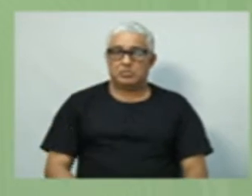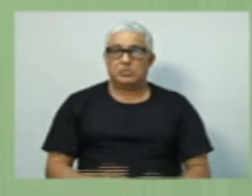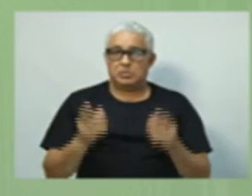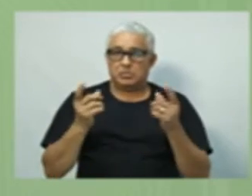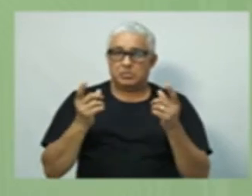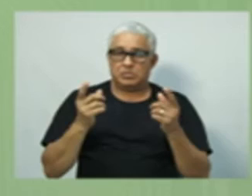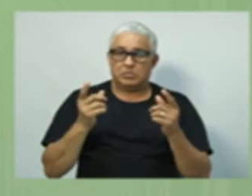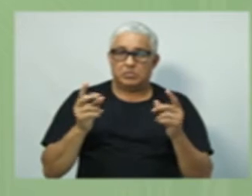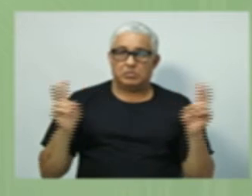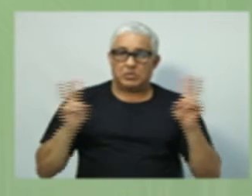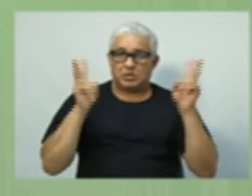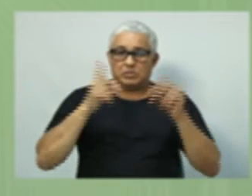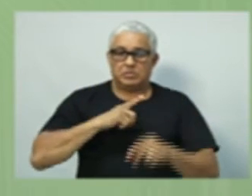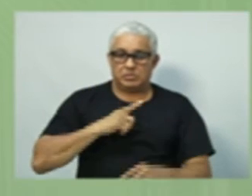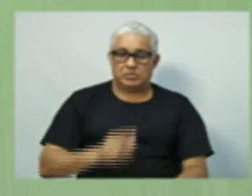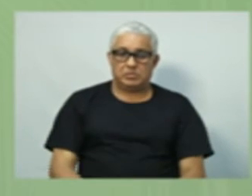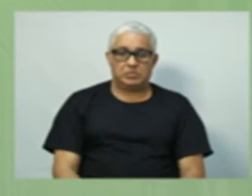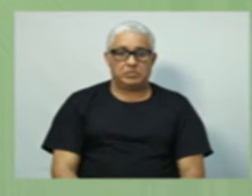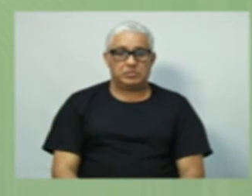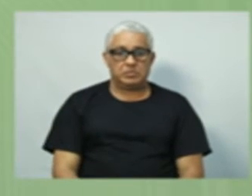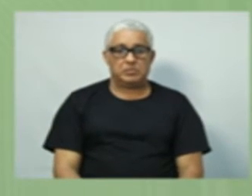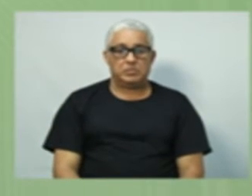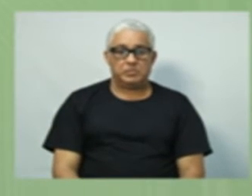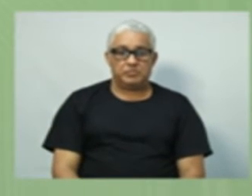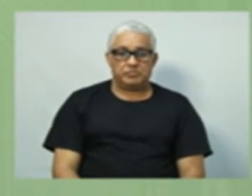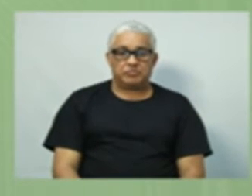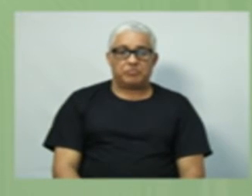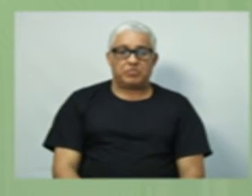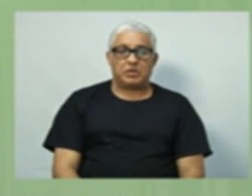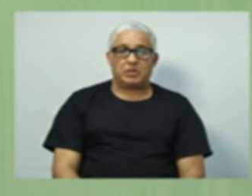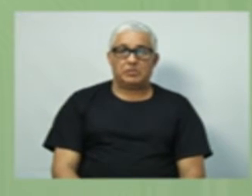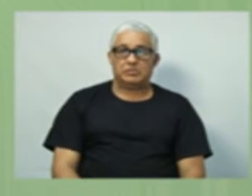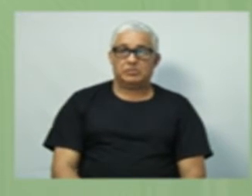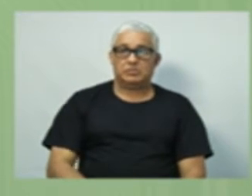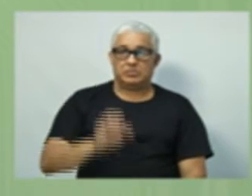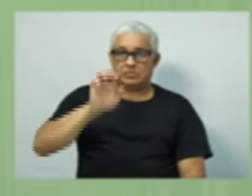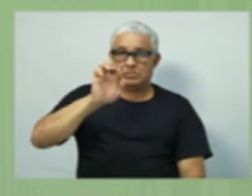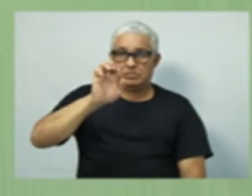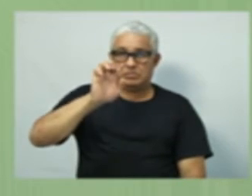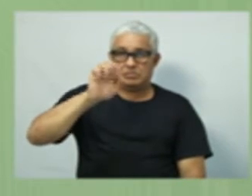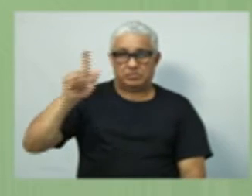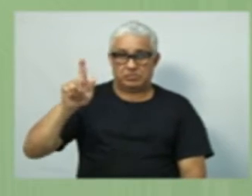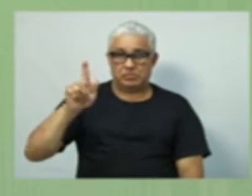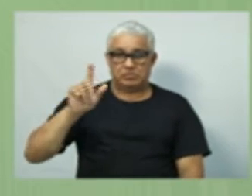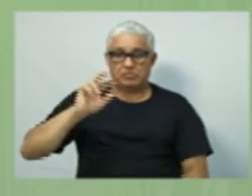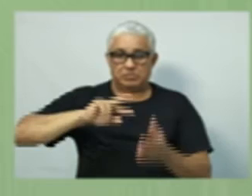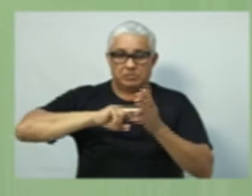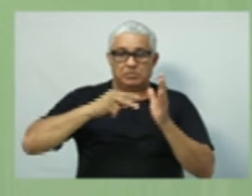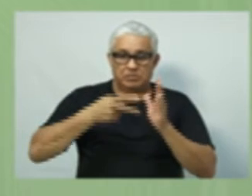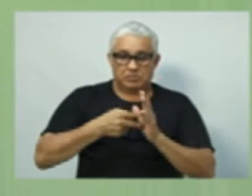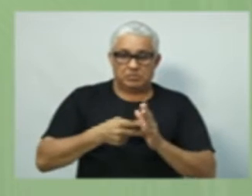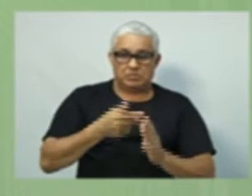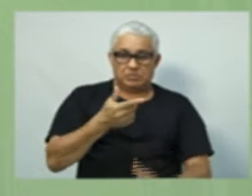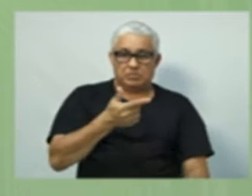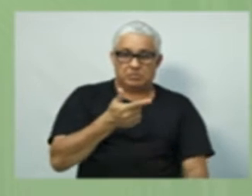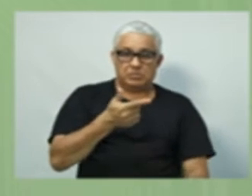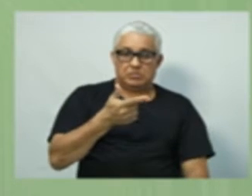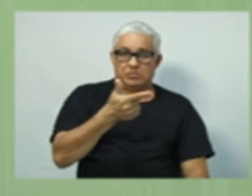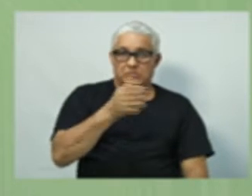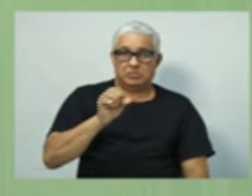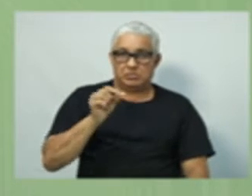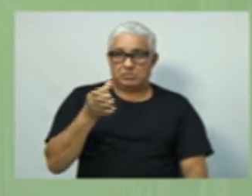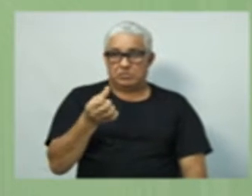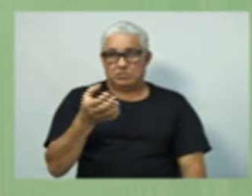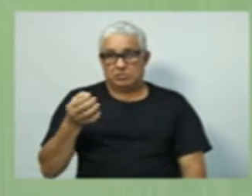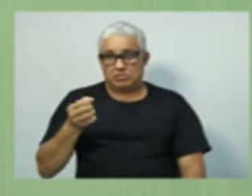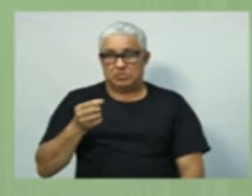no endividamento por vídeo da o endividamento o endividamento geral esse 20.600 representa o passivo circulante esses três